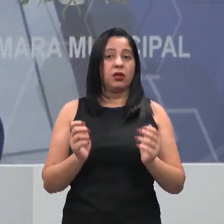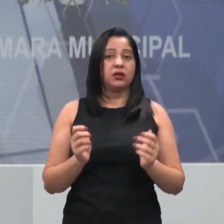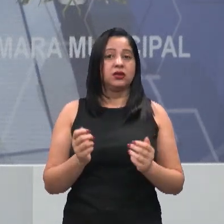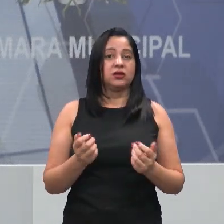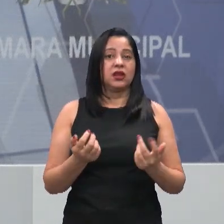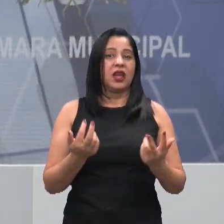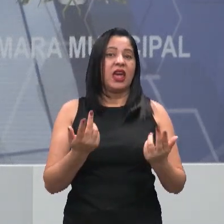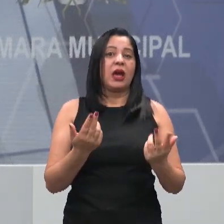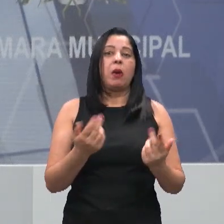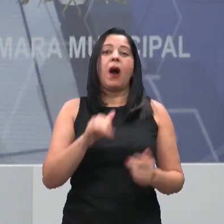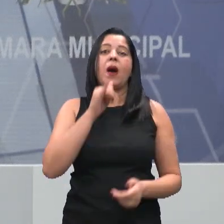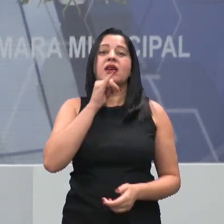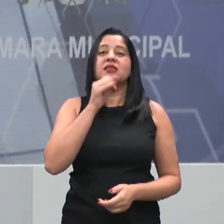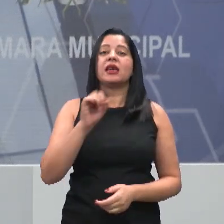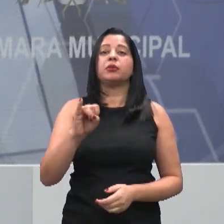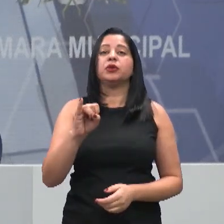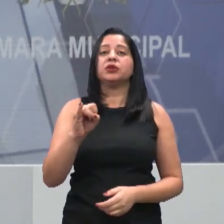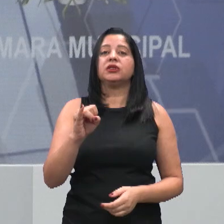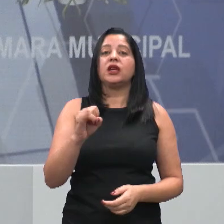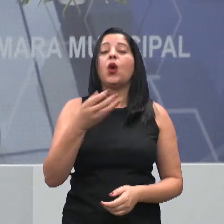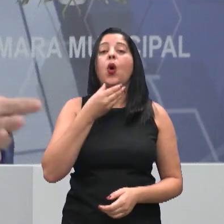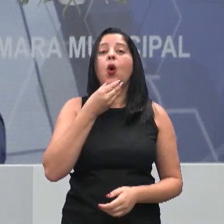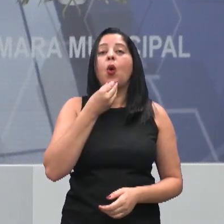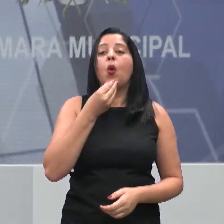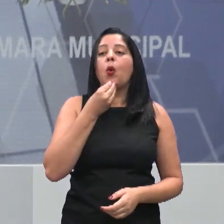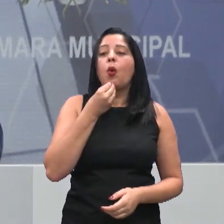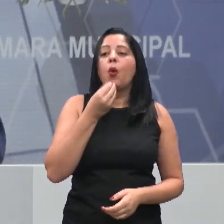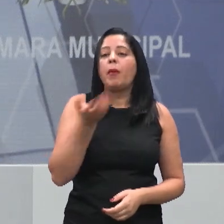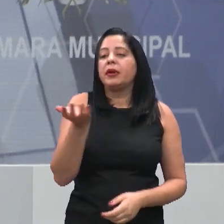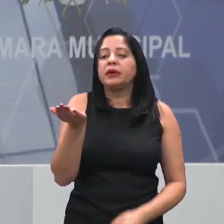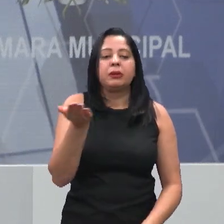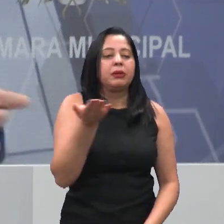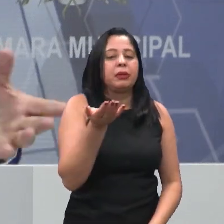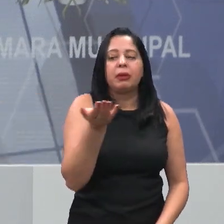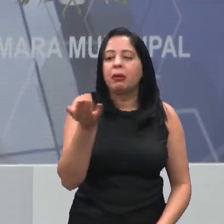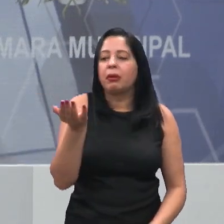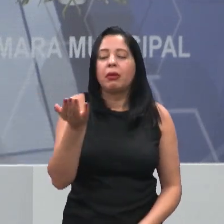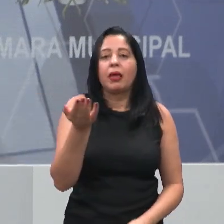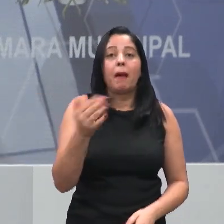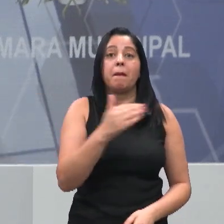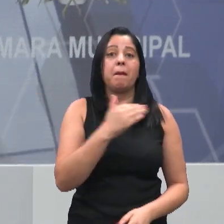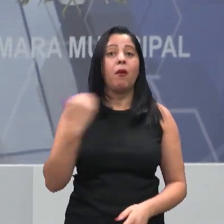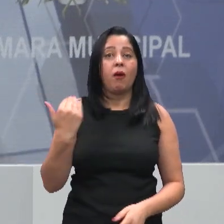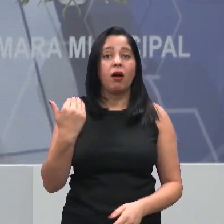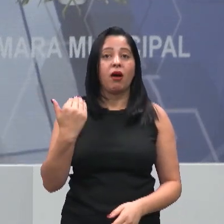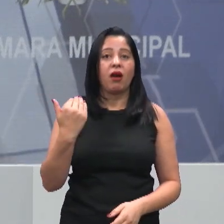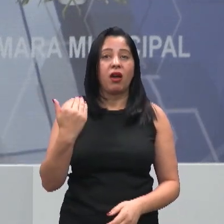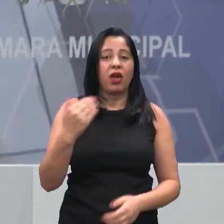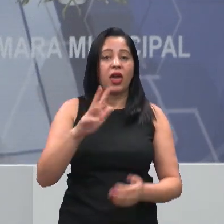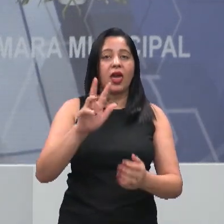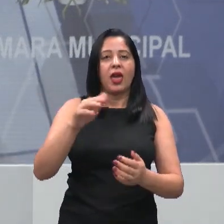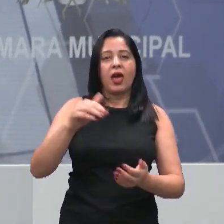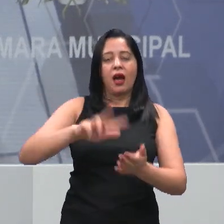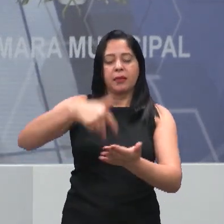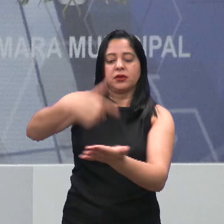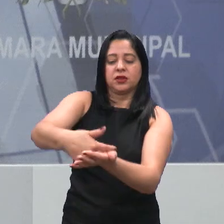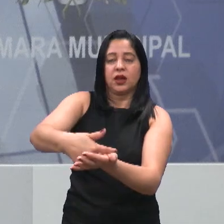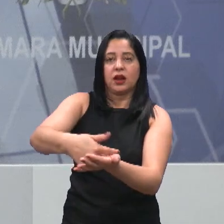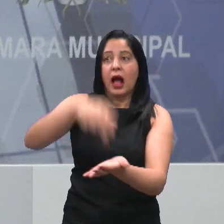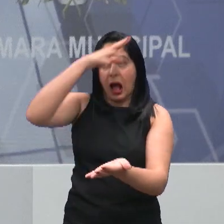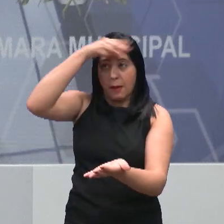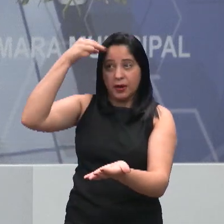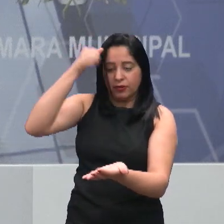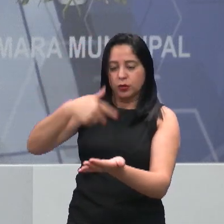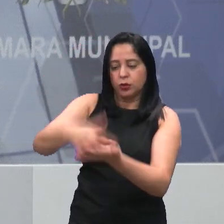indigente morrer, por exemplo, nas ruas da nossa cidade por um assalto, tal, alguém for encontrado um corpo, tal, a prefeitura faz o